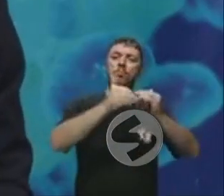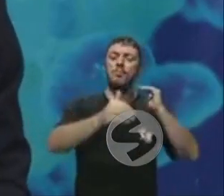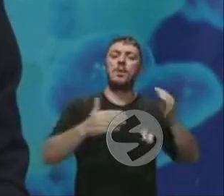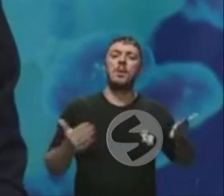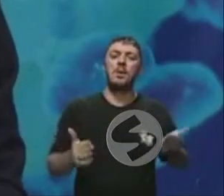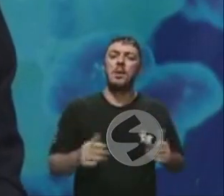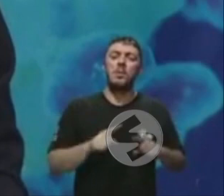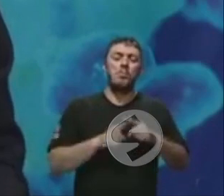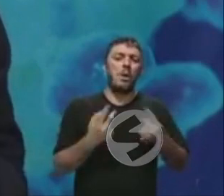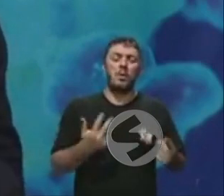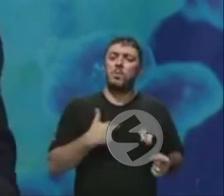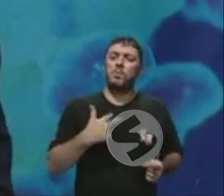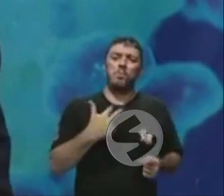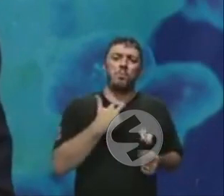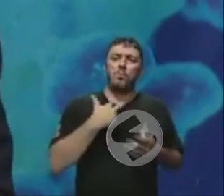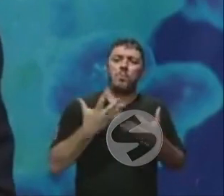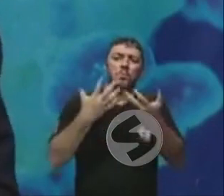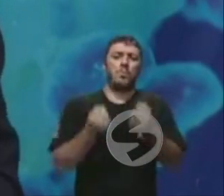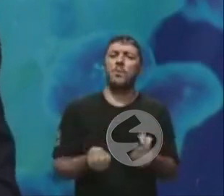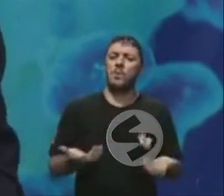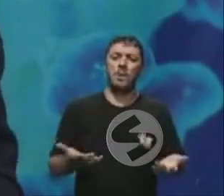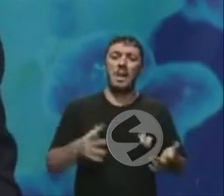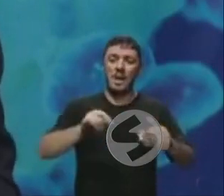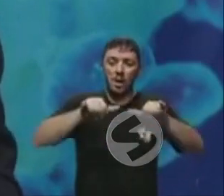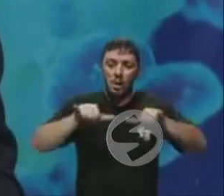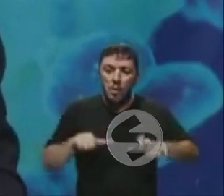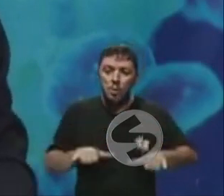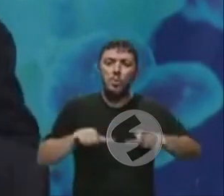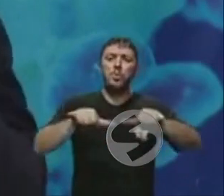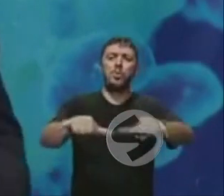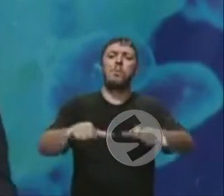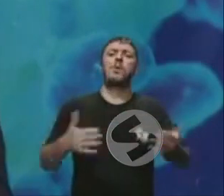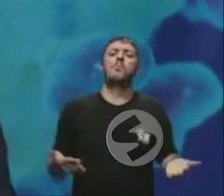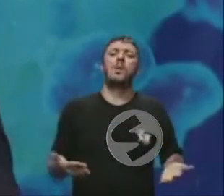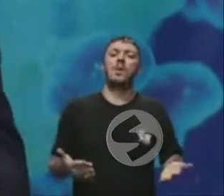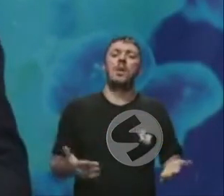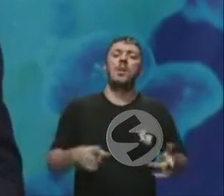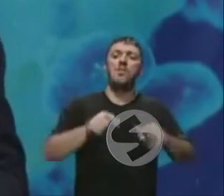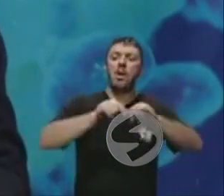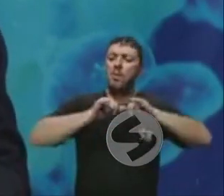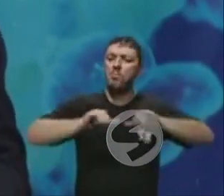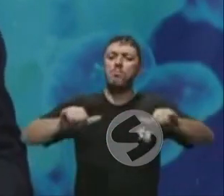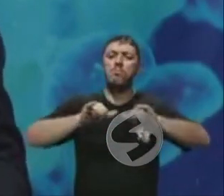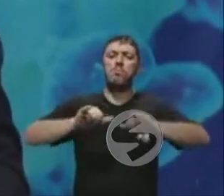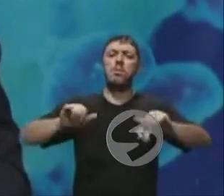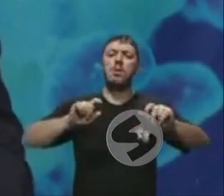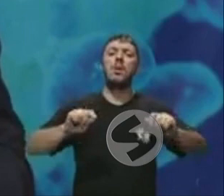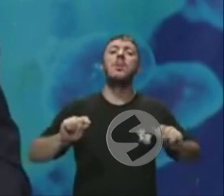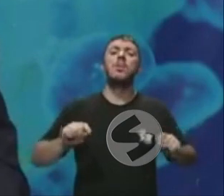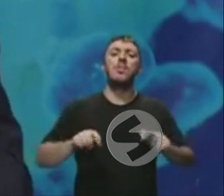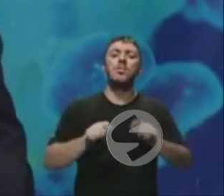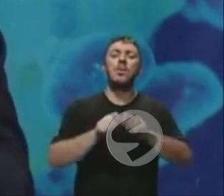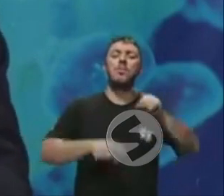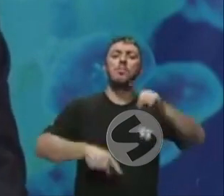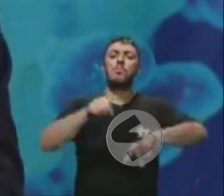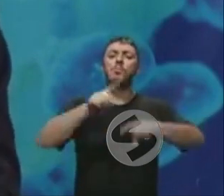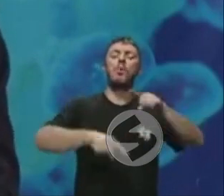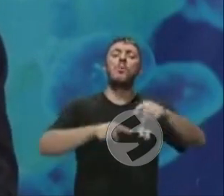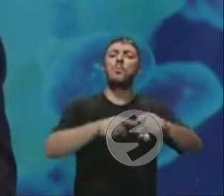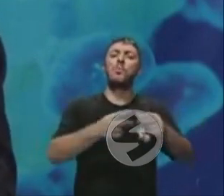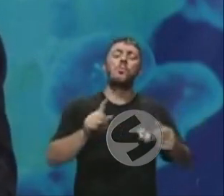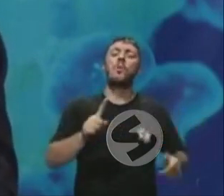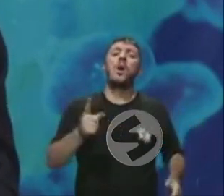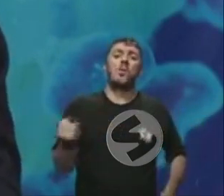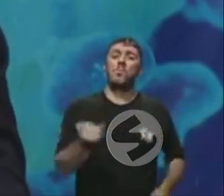Inadmissível que os nossos supermercados ainda façam estímulo à venda de produtos que não são